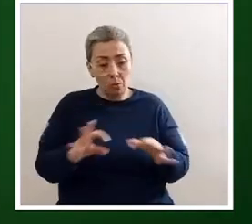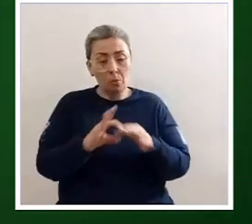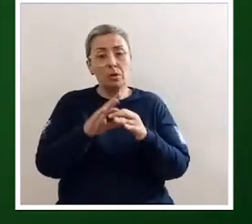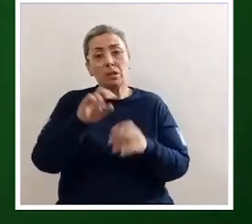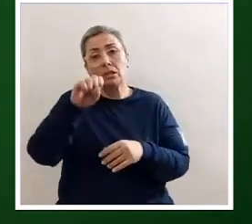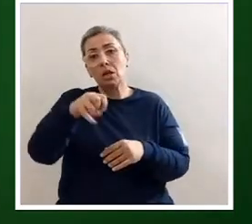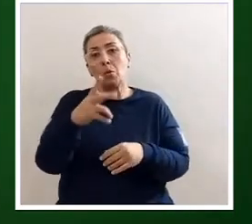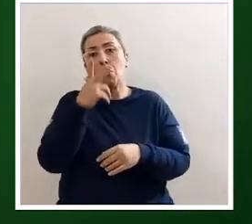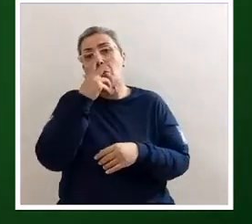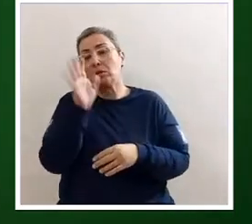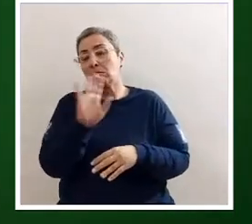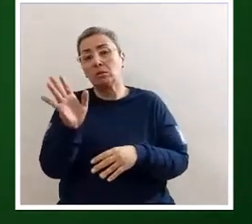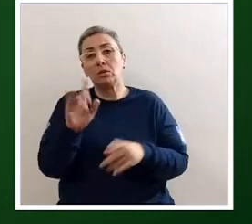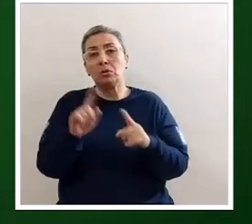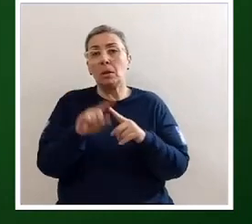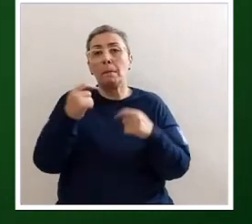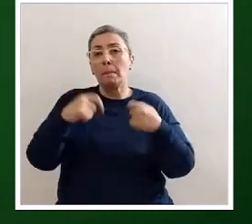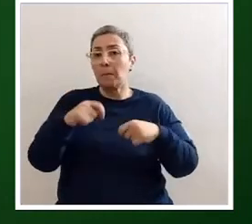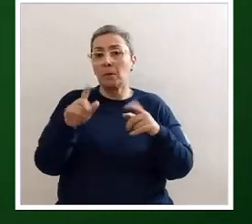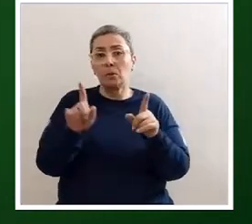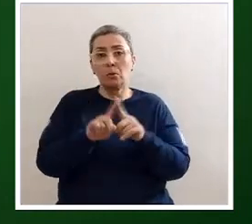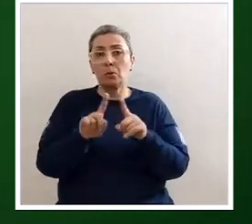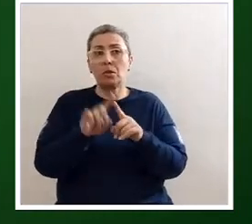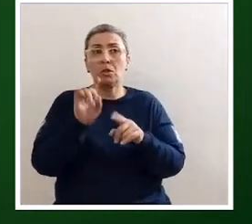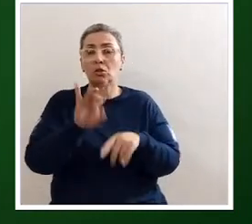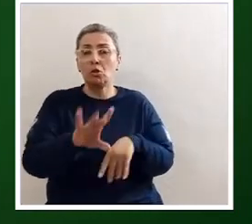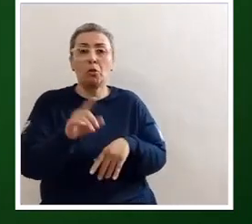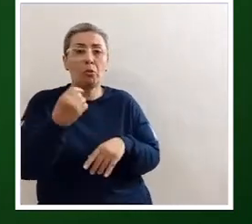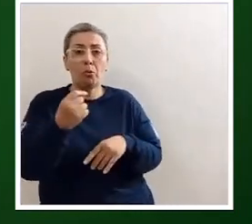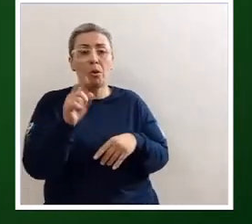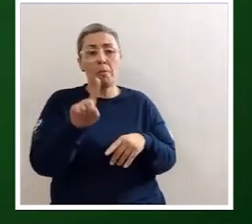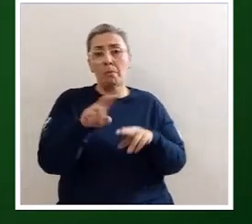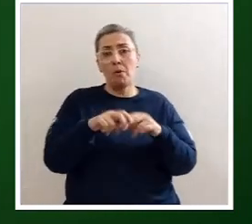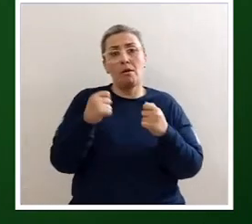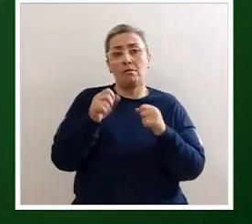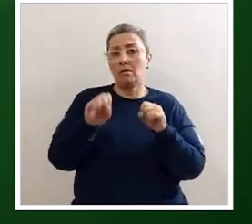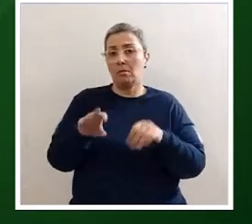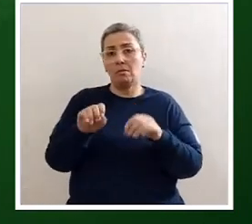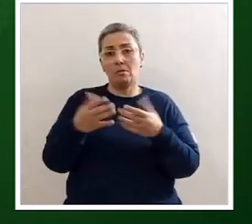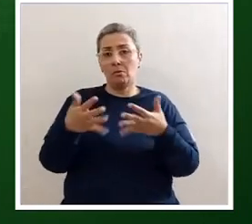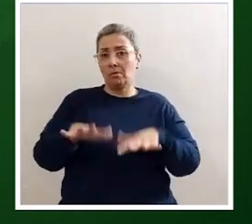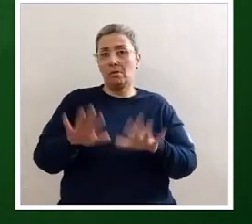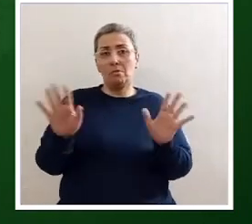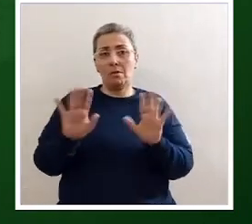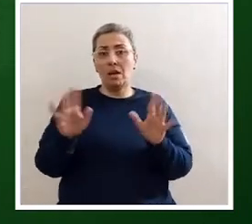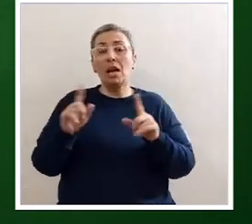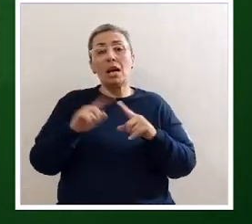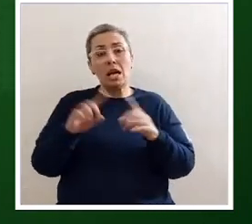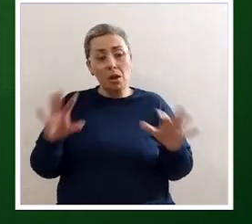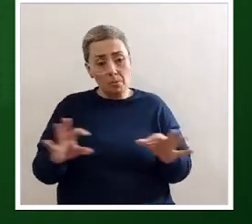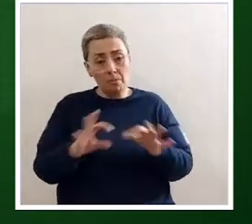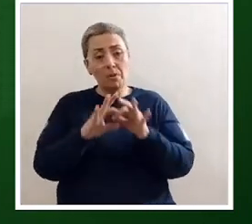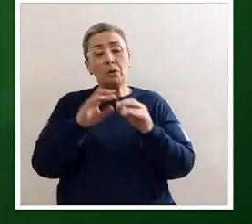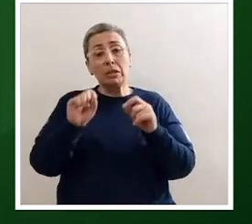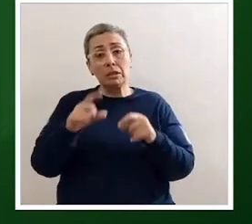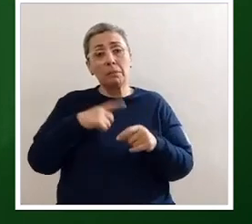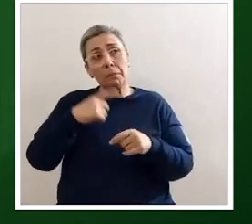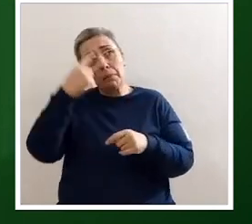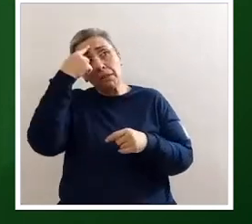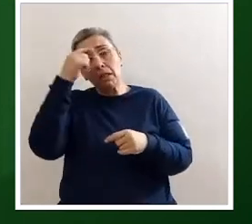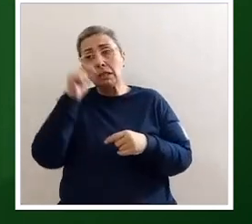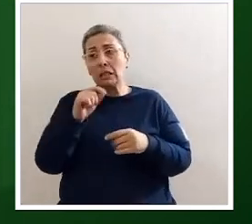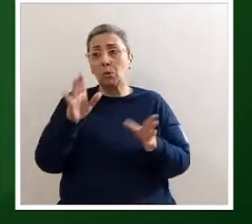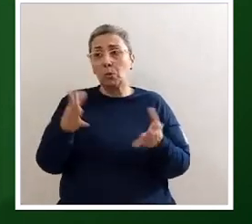e eu não acho que essa integração ela Deva se dá somente por conta da inclusão né é uma integração porque a gente tem que pensar